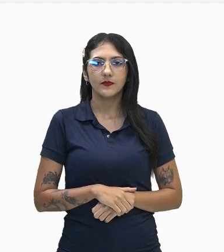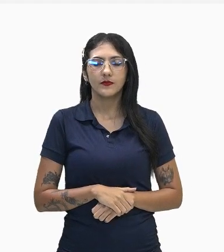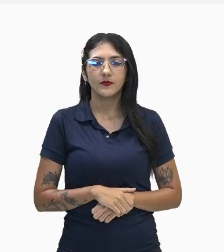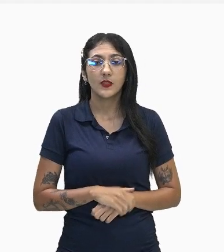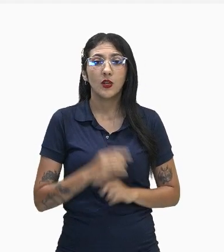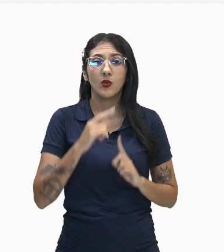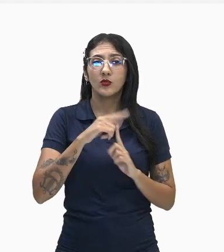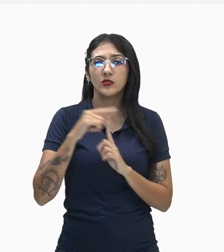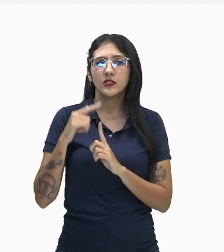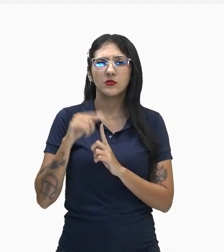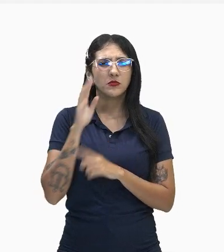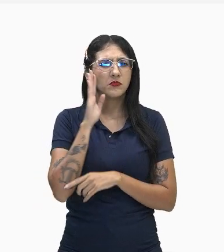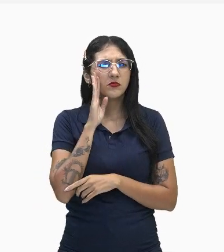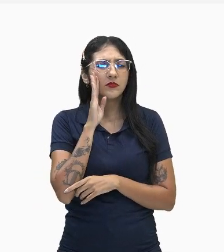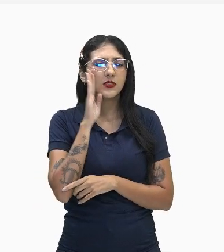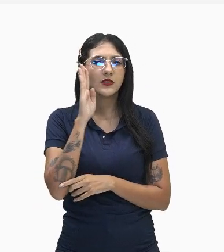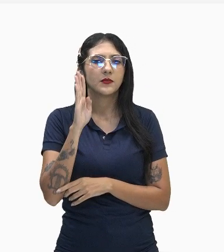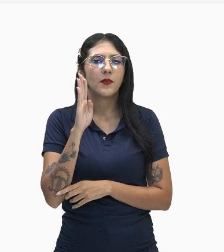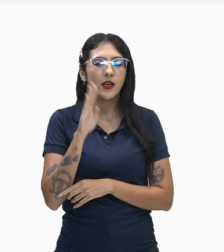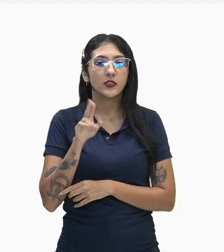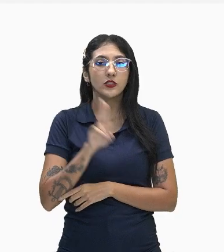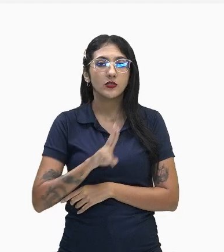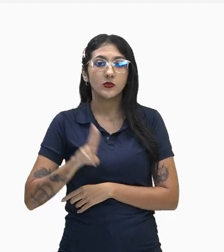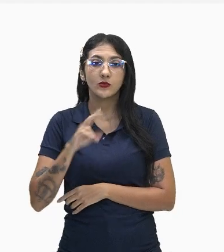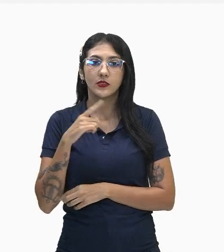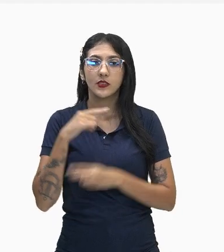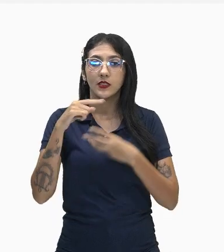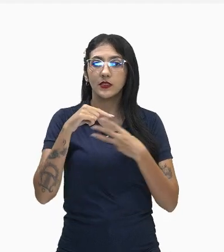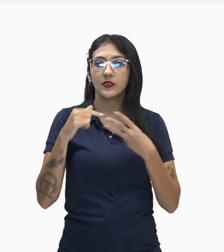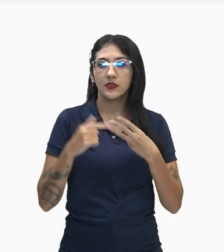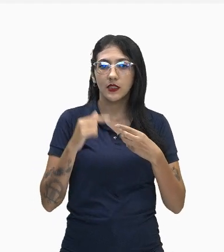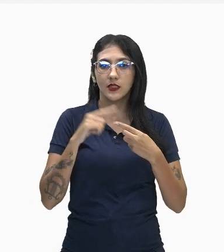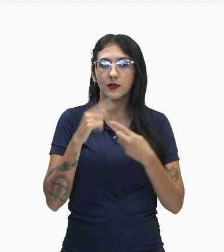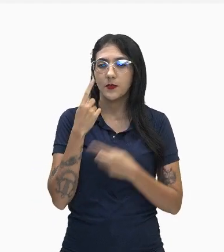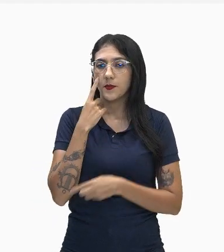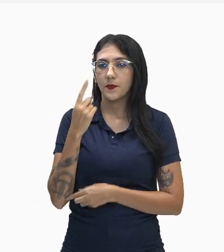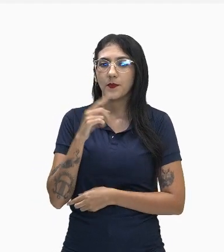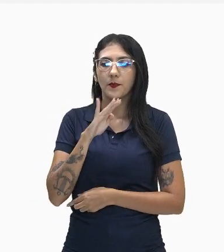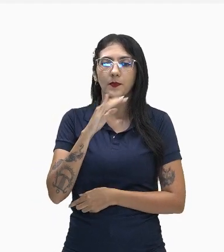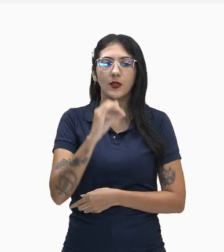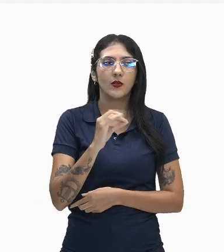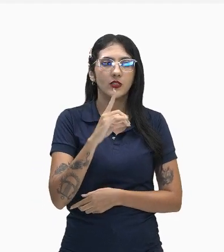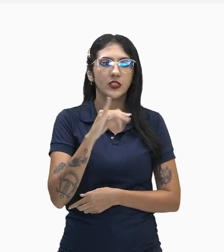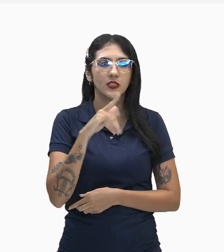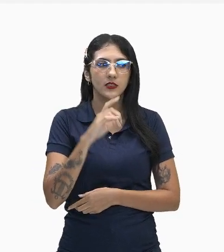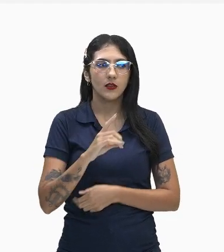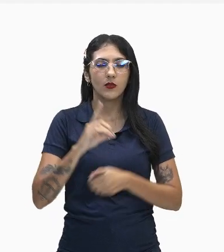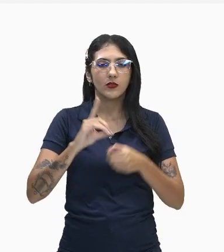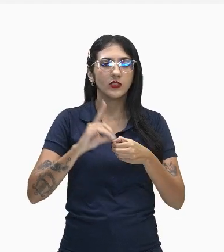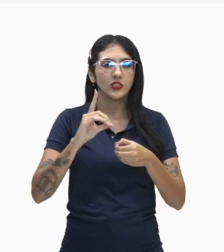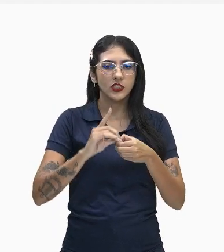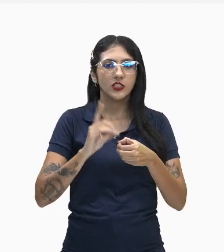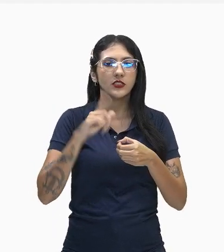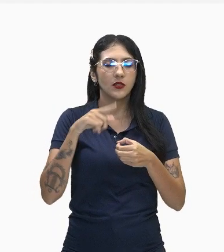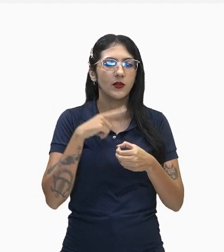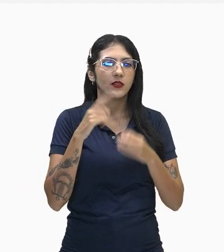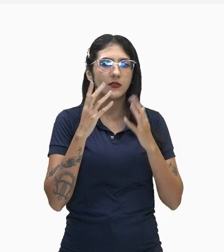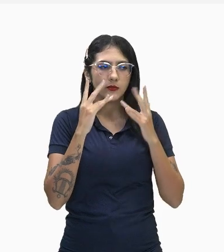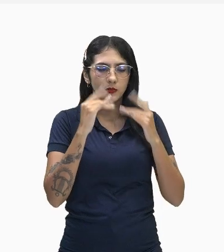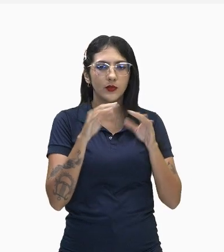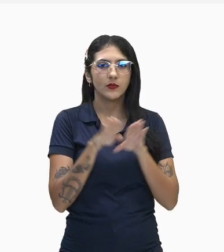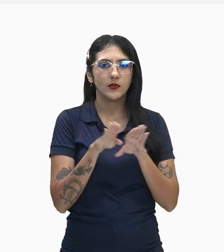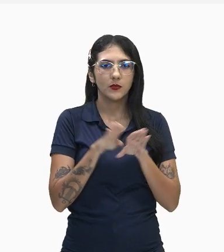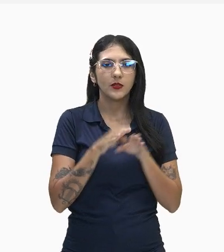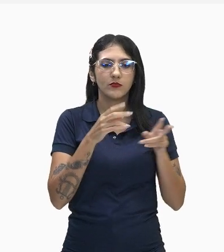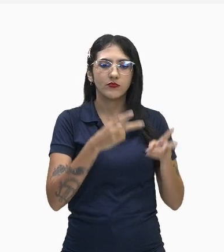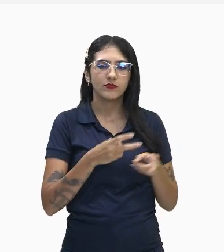de biocombustíveis, nós temos três: o biodiesel, que é um combustível biodegradável, obtido